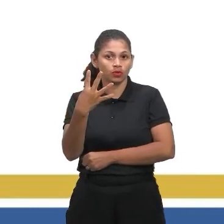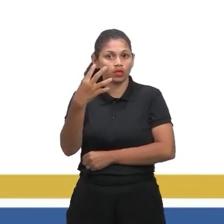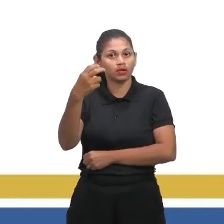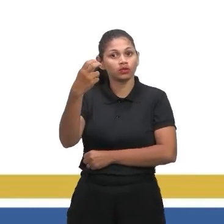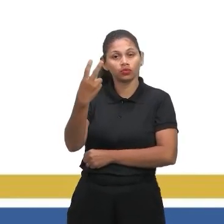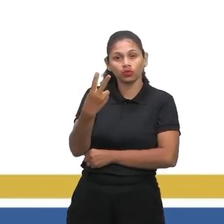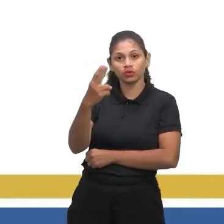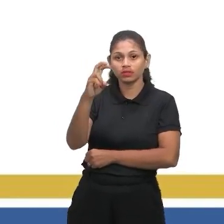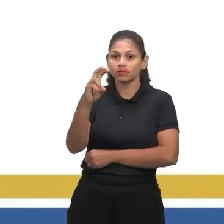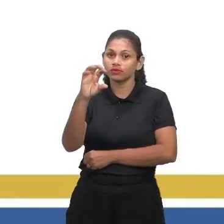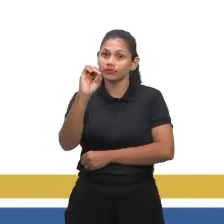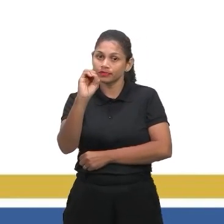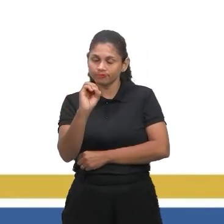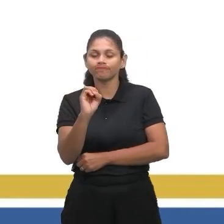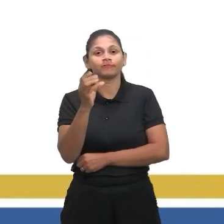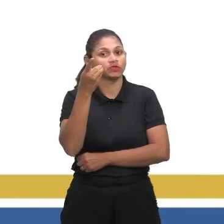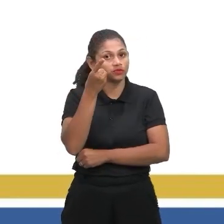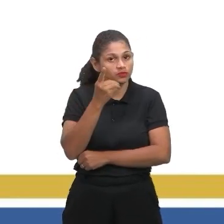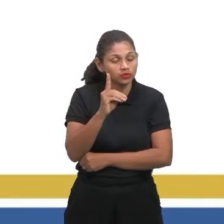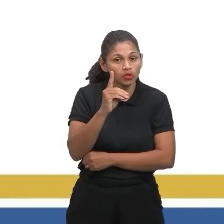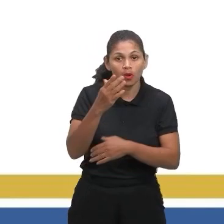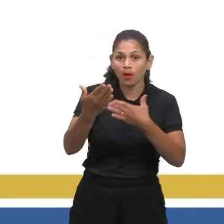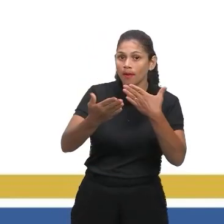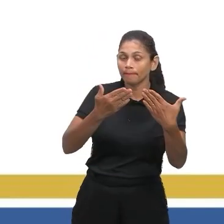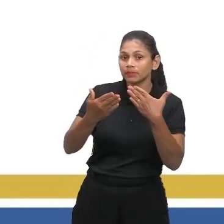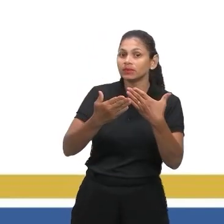365,24250 dias, comparado com